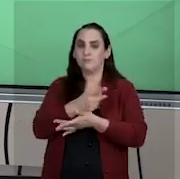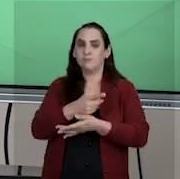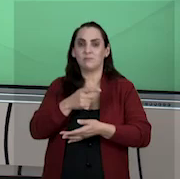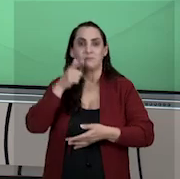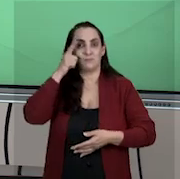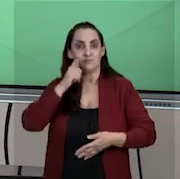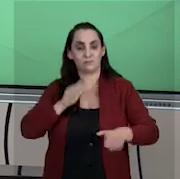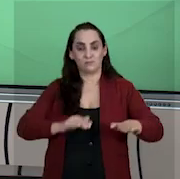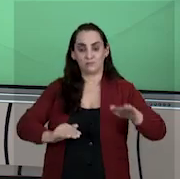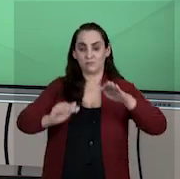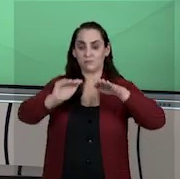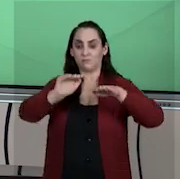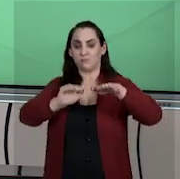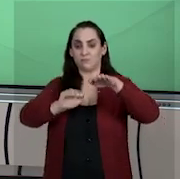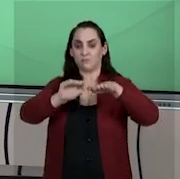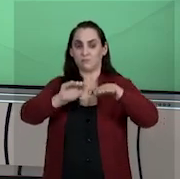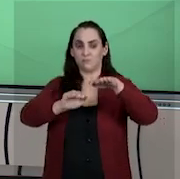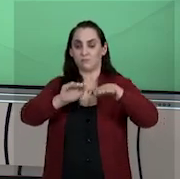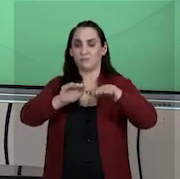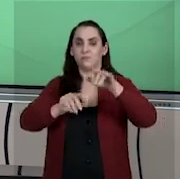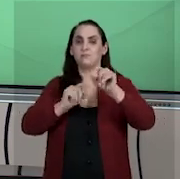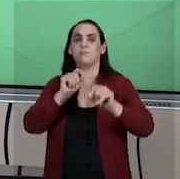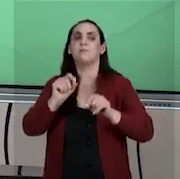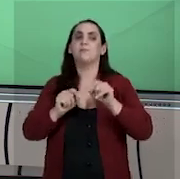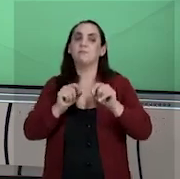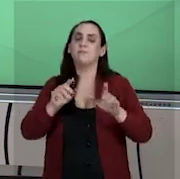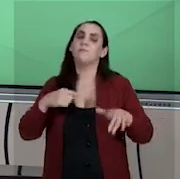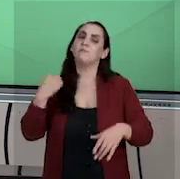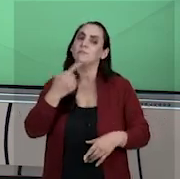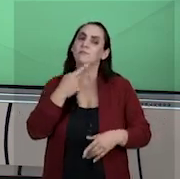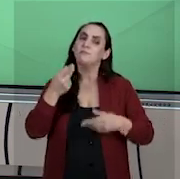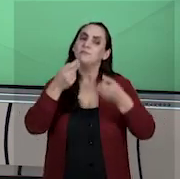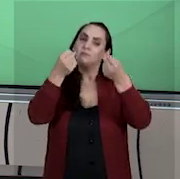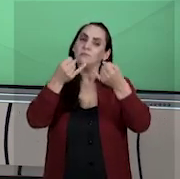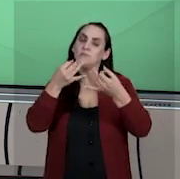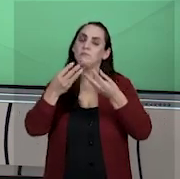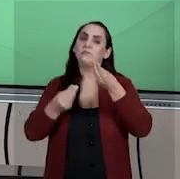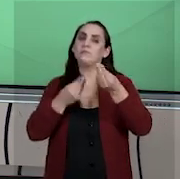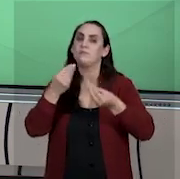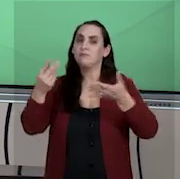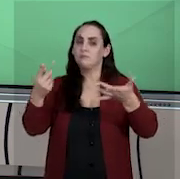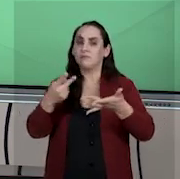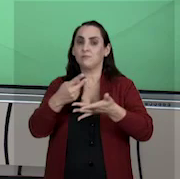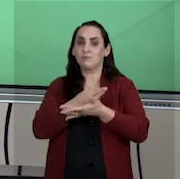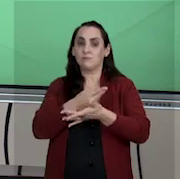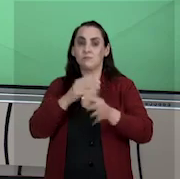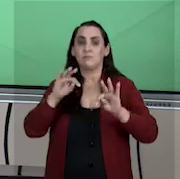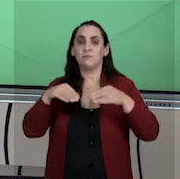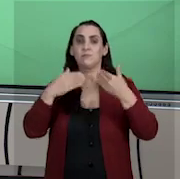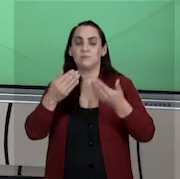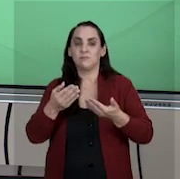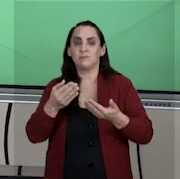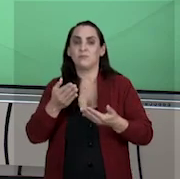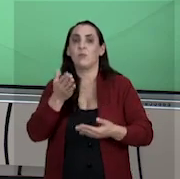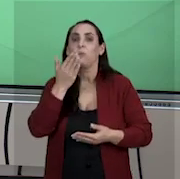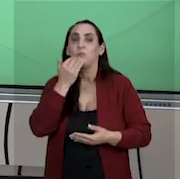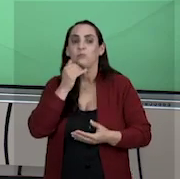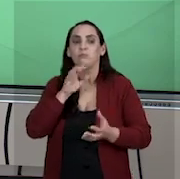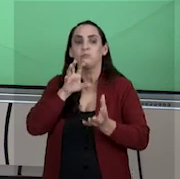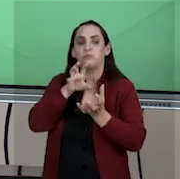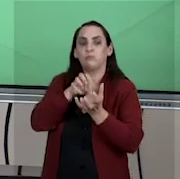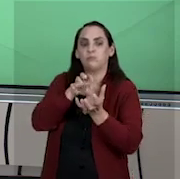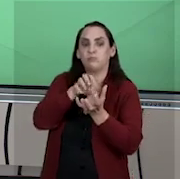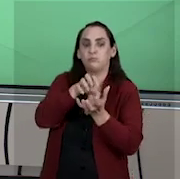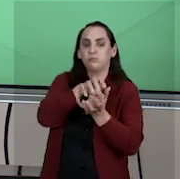nosso organismo, o que é essa homeostase, nós vamos falar um pouco mais como que ocorre o processo de digestão. Você sabe como